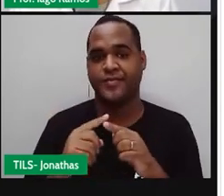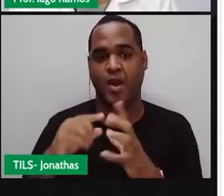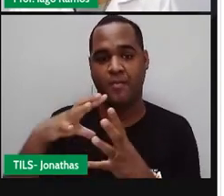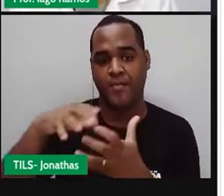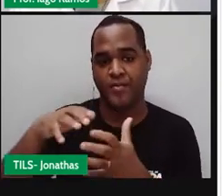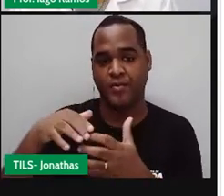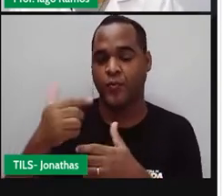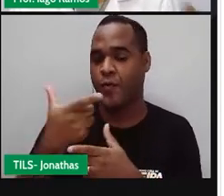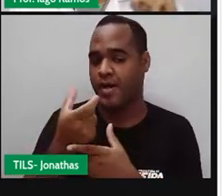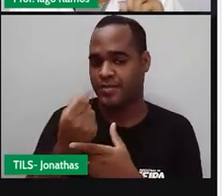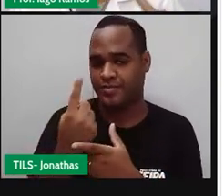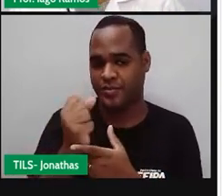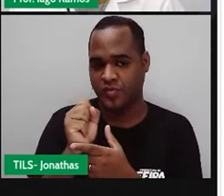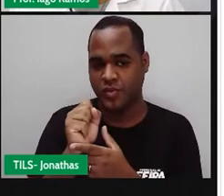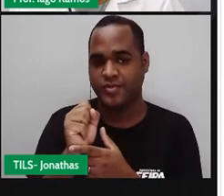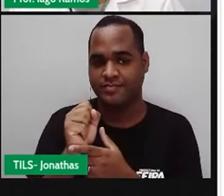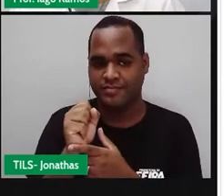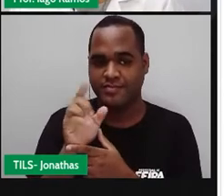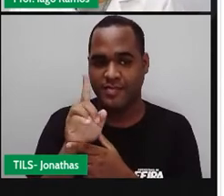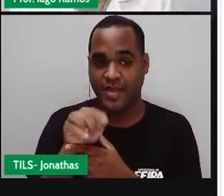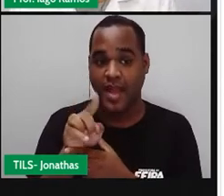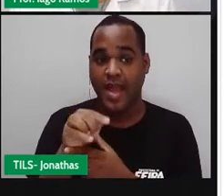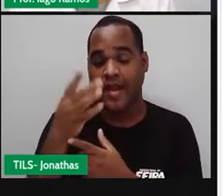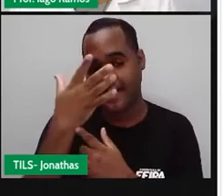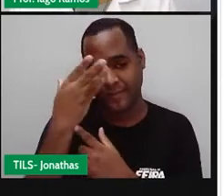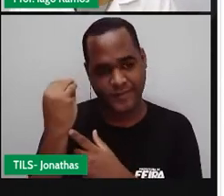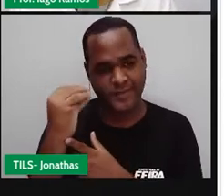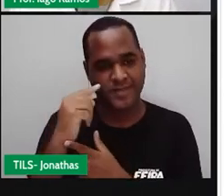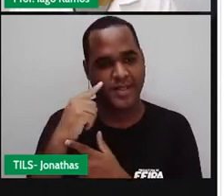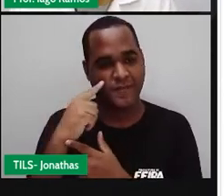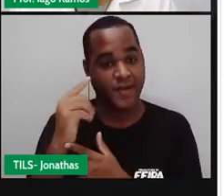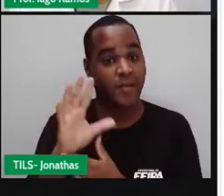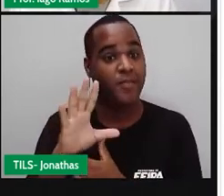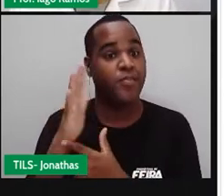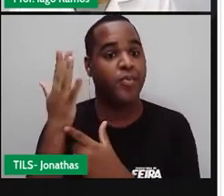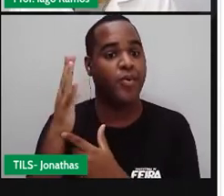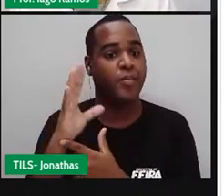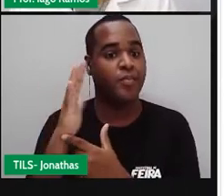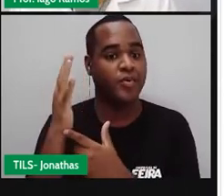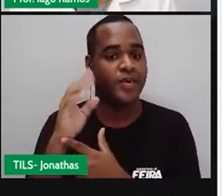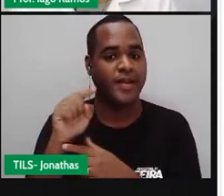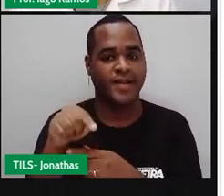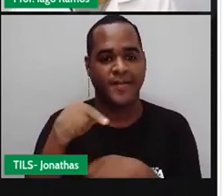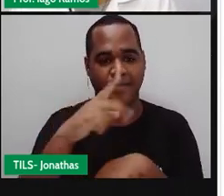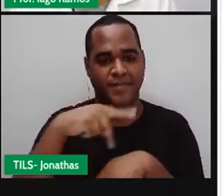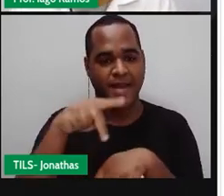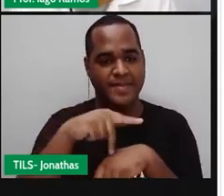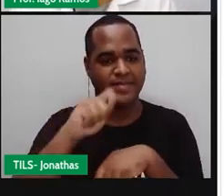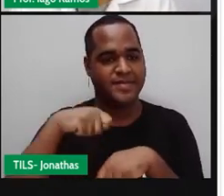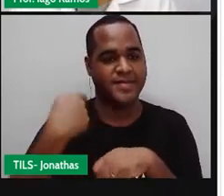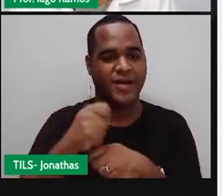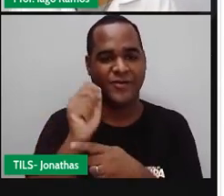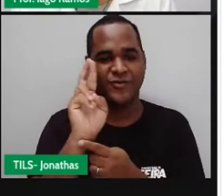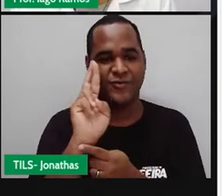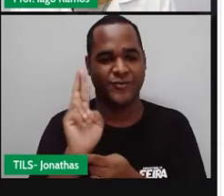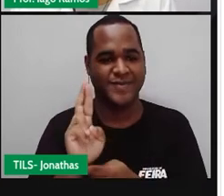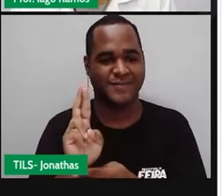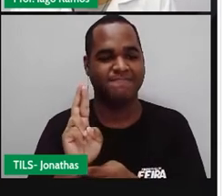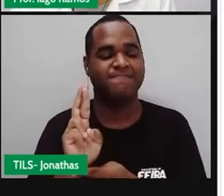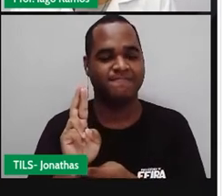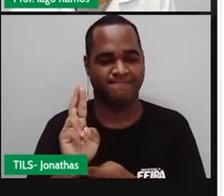Mundo em 2018 que antes que eu me esqueça aconteceu na Rússia copa-2018